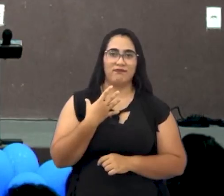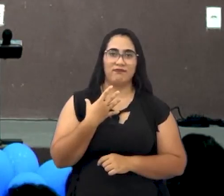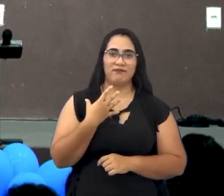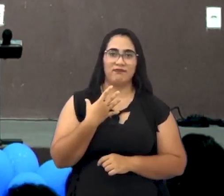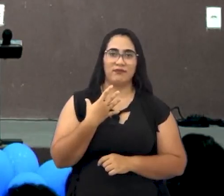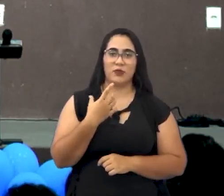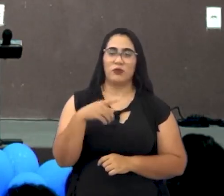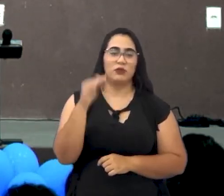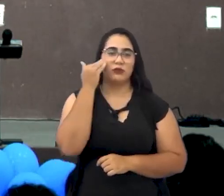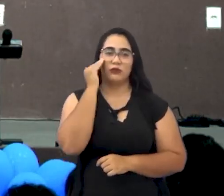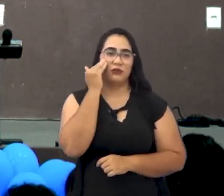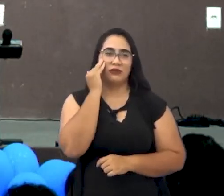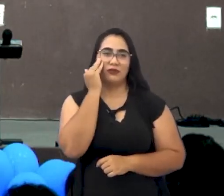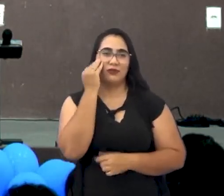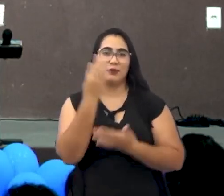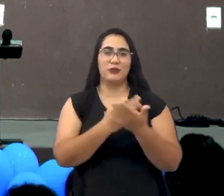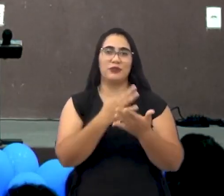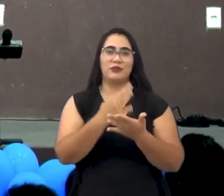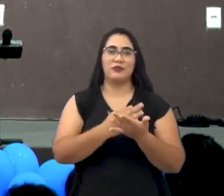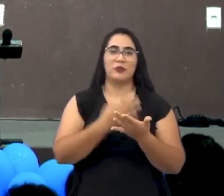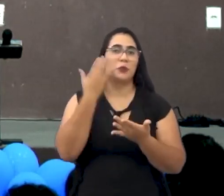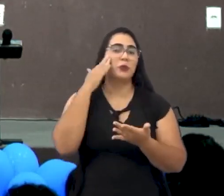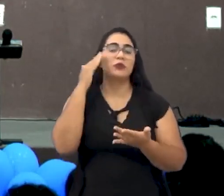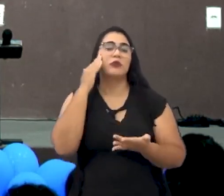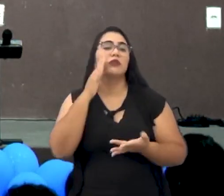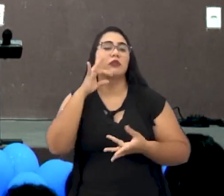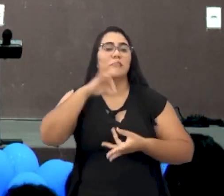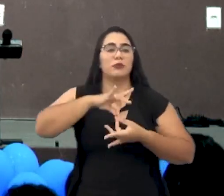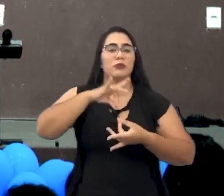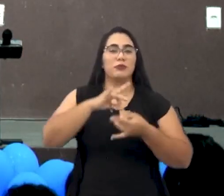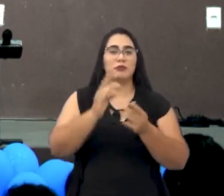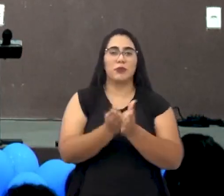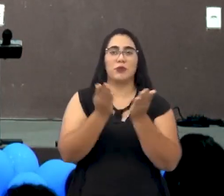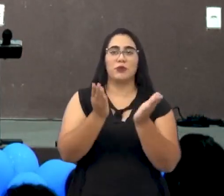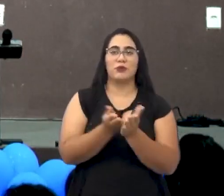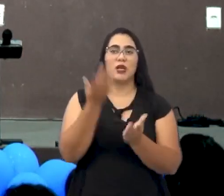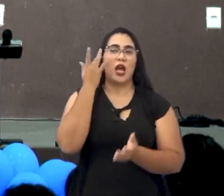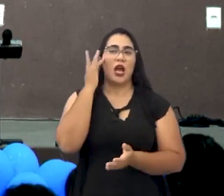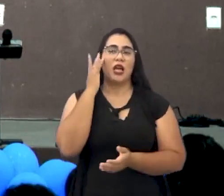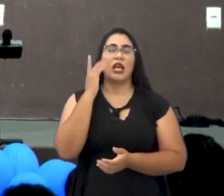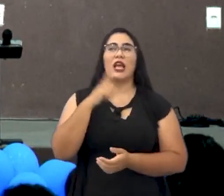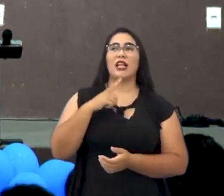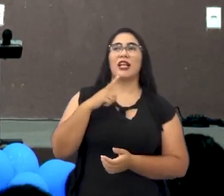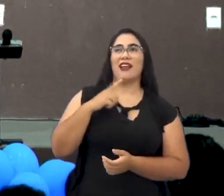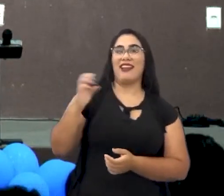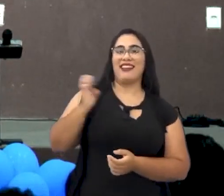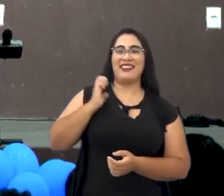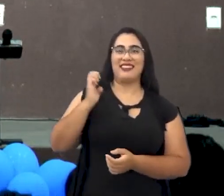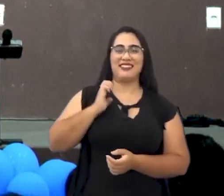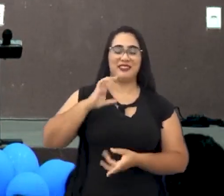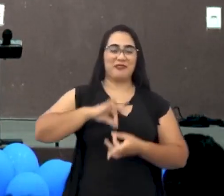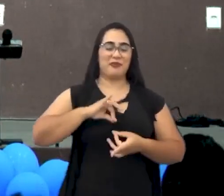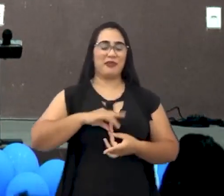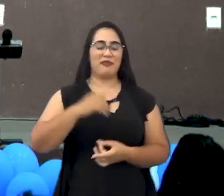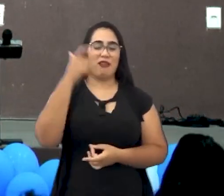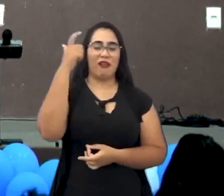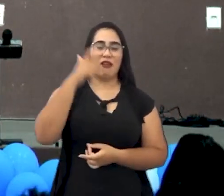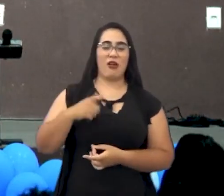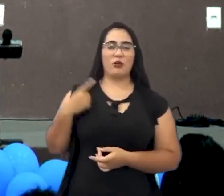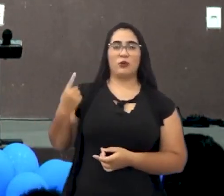Você não entendeu o que significa pobreza espiritual. Você ainda acha que existe um pouquinho de riqueza em você.